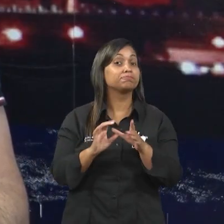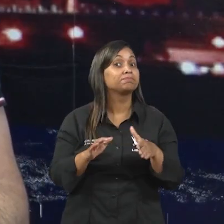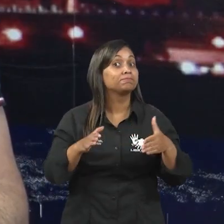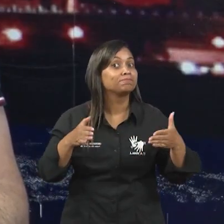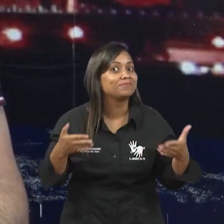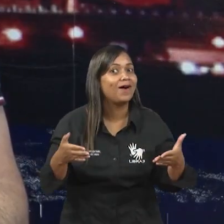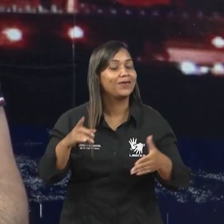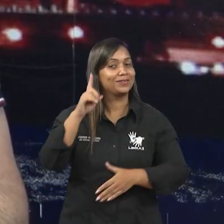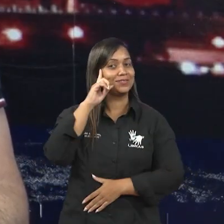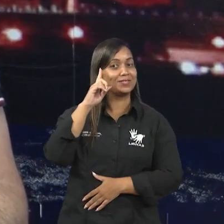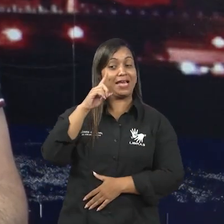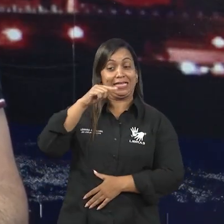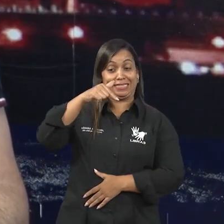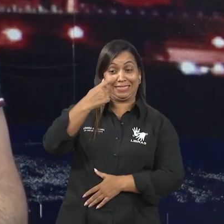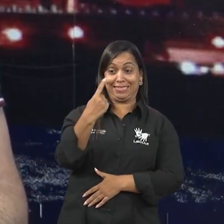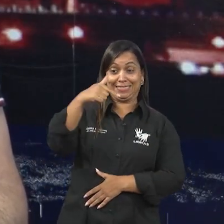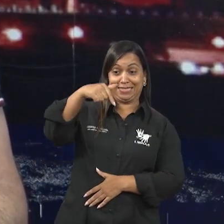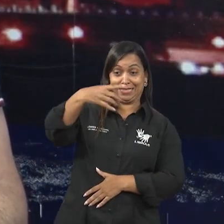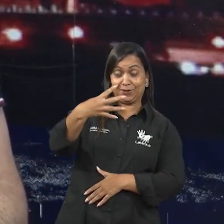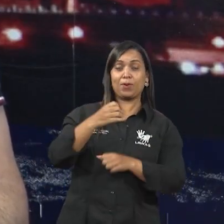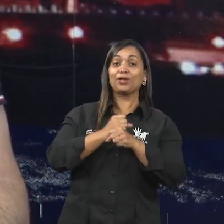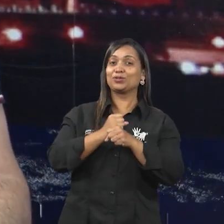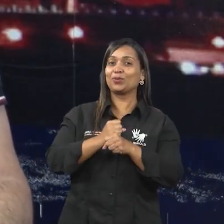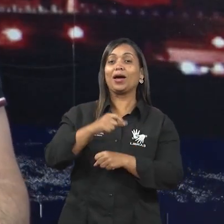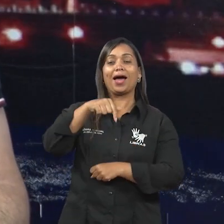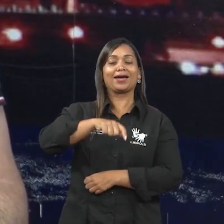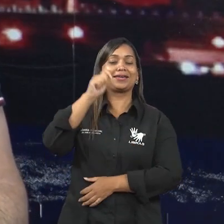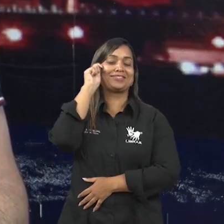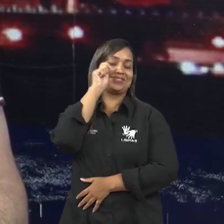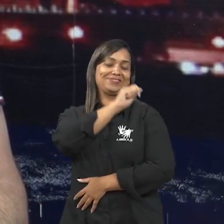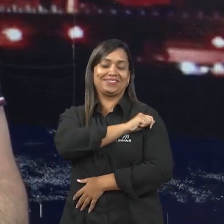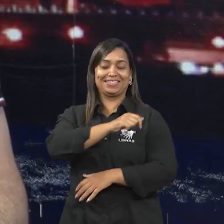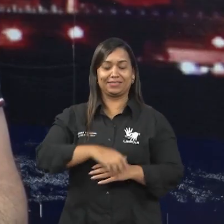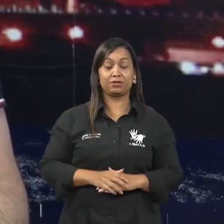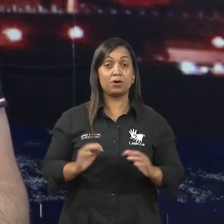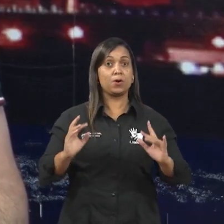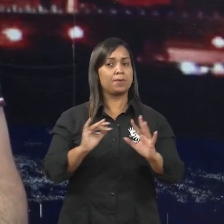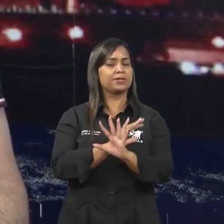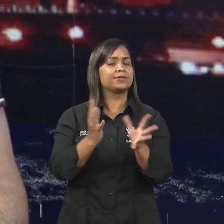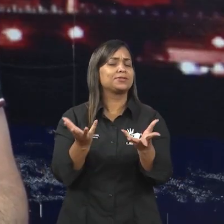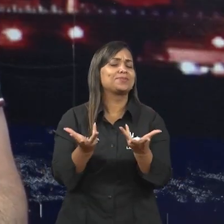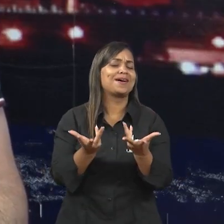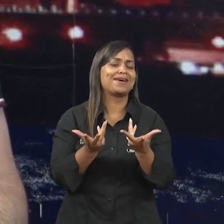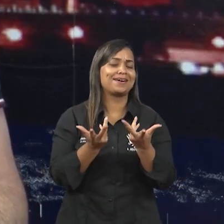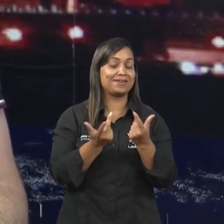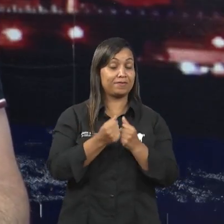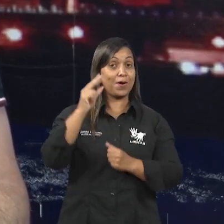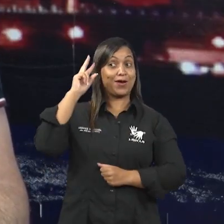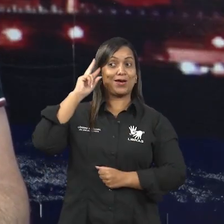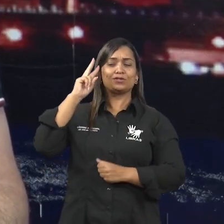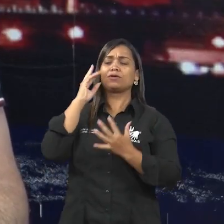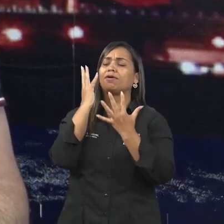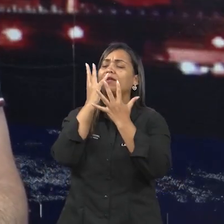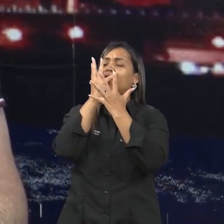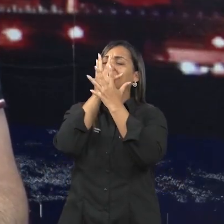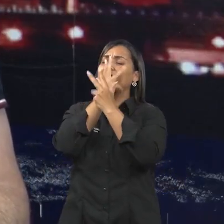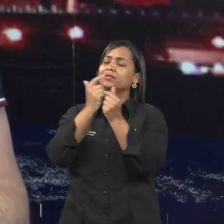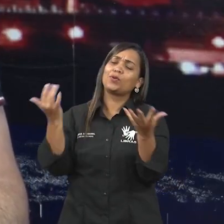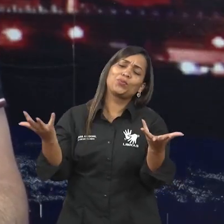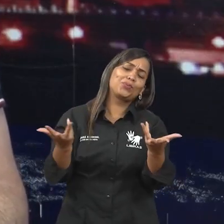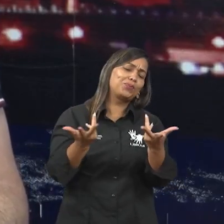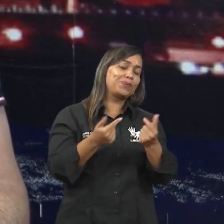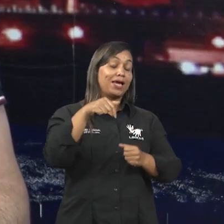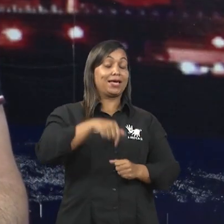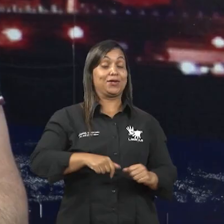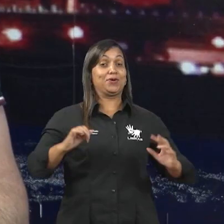os 174 anos de São José do Rio Preto, a nossa querida Rio Preto. Uma cidade maravilhosa, com uma história linda